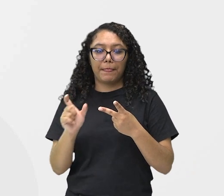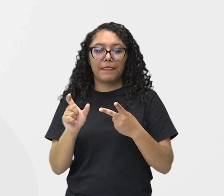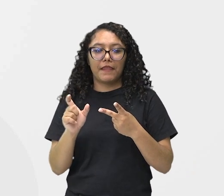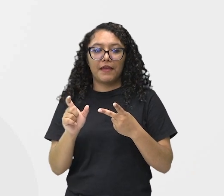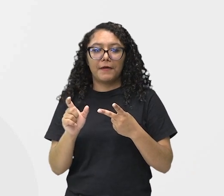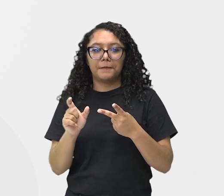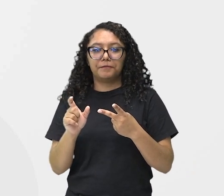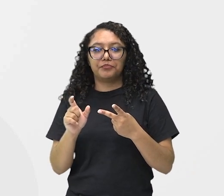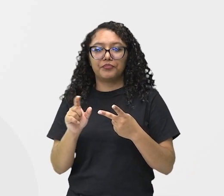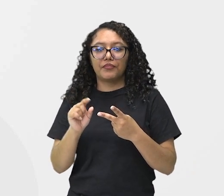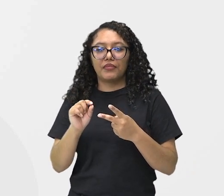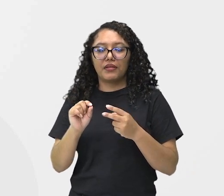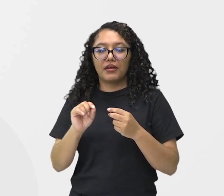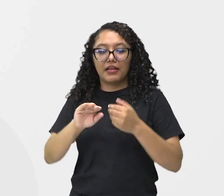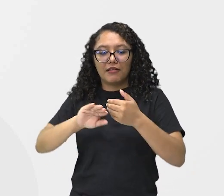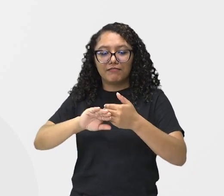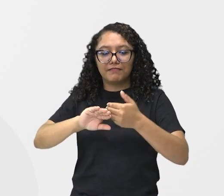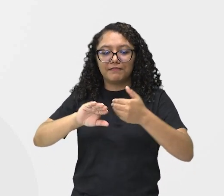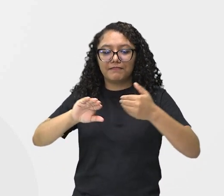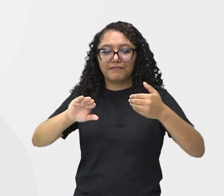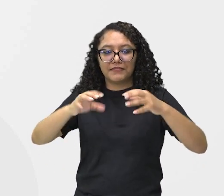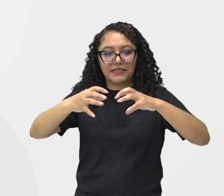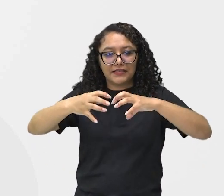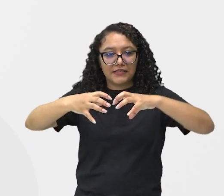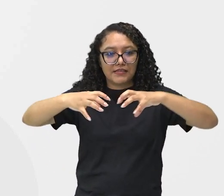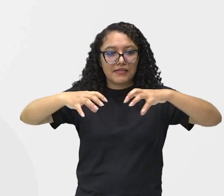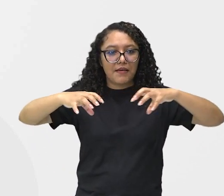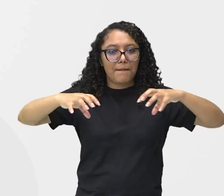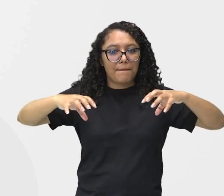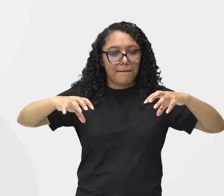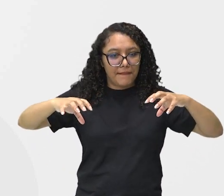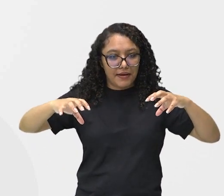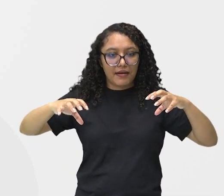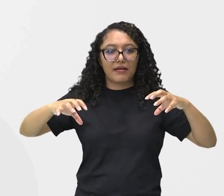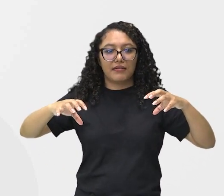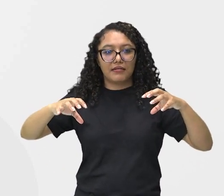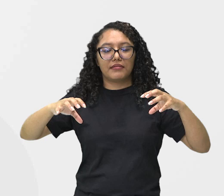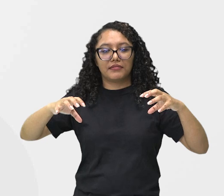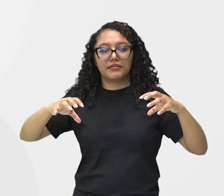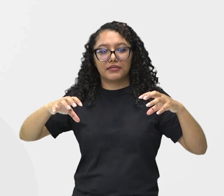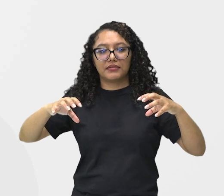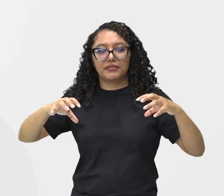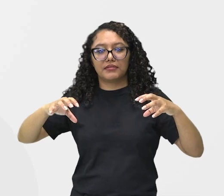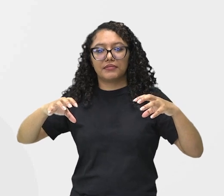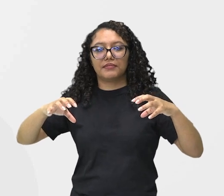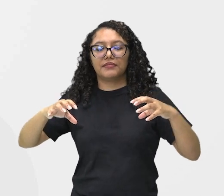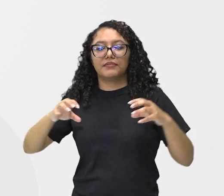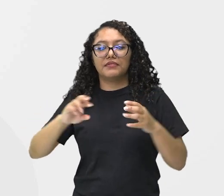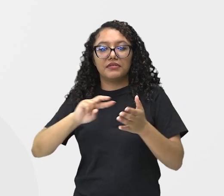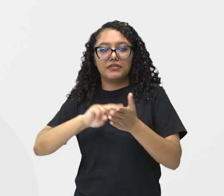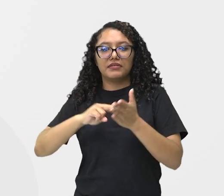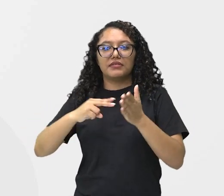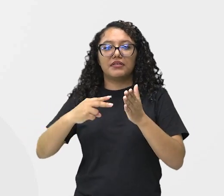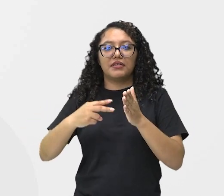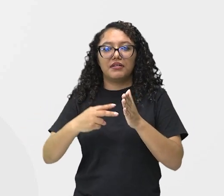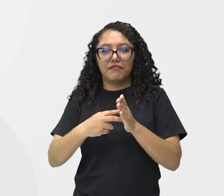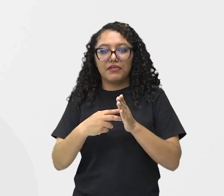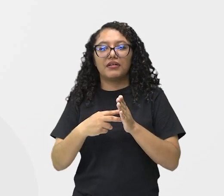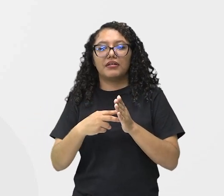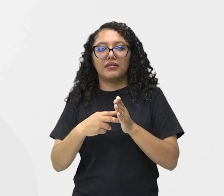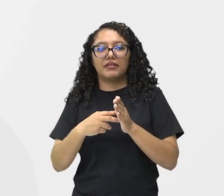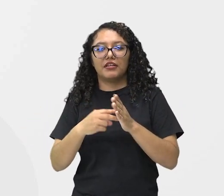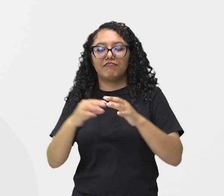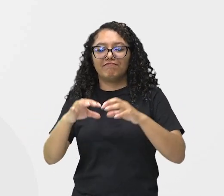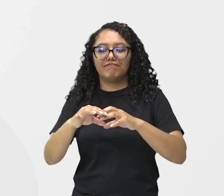é a causa que se afasta do seu efeito. Implica uma criação que se solta da